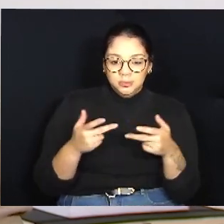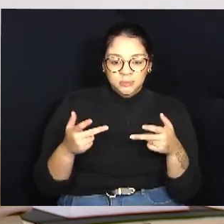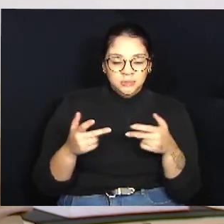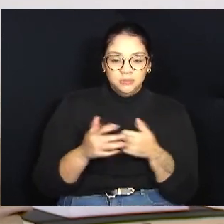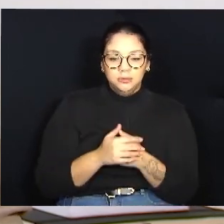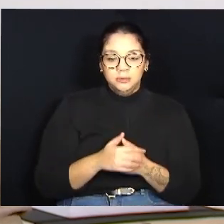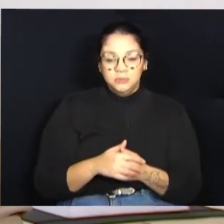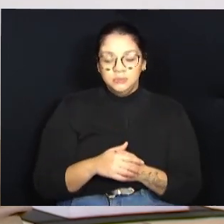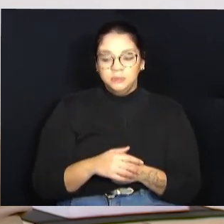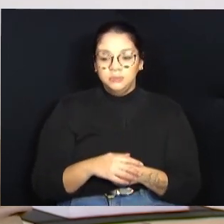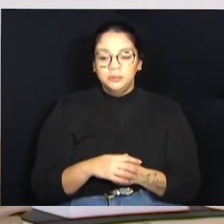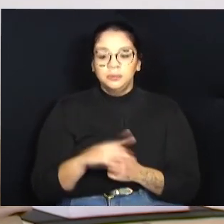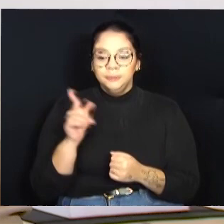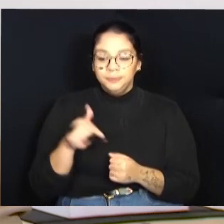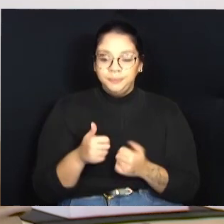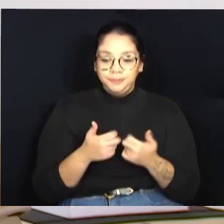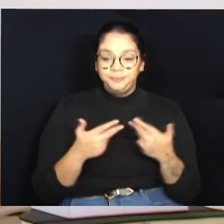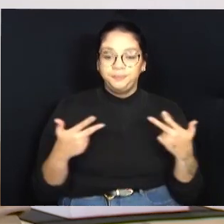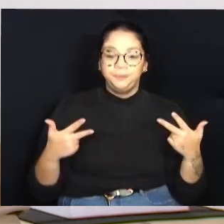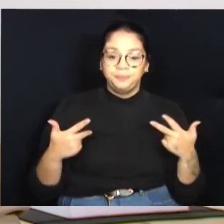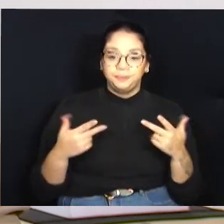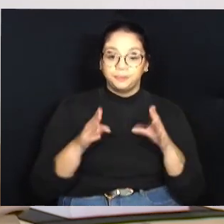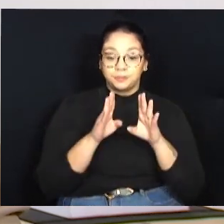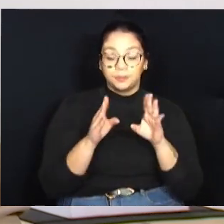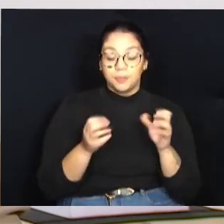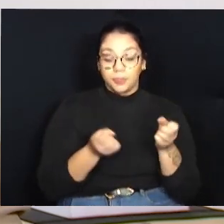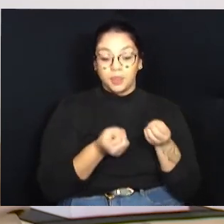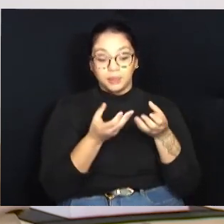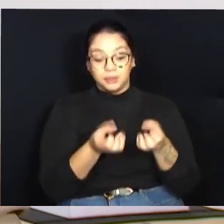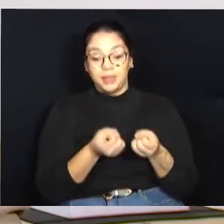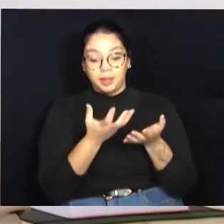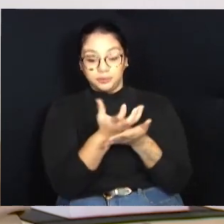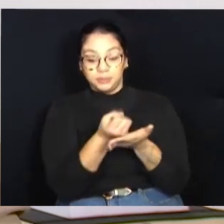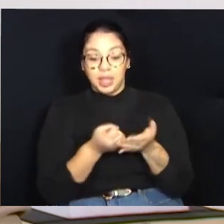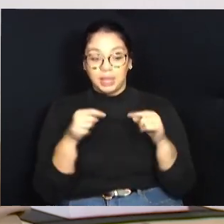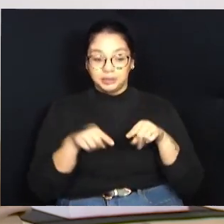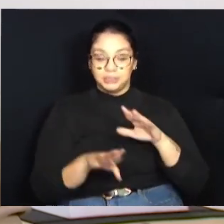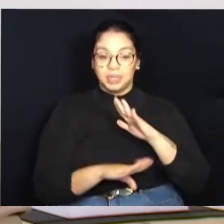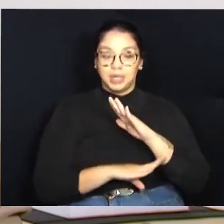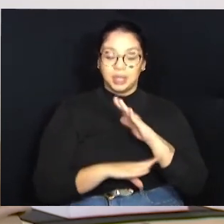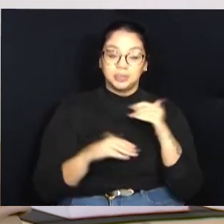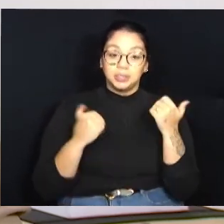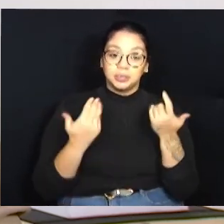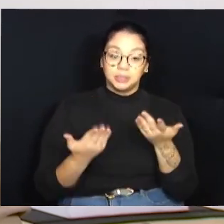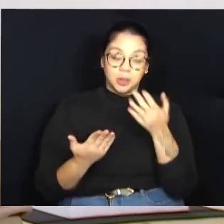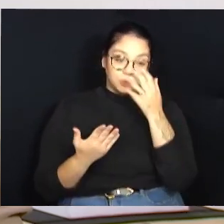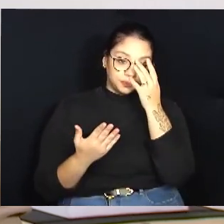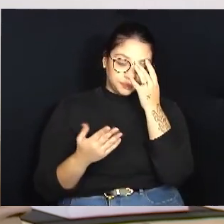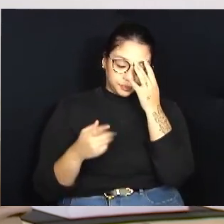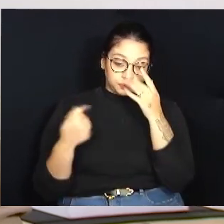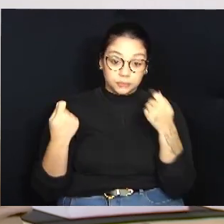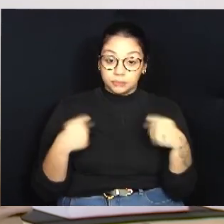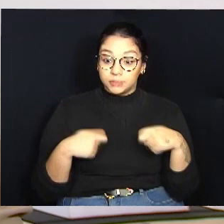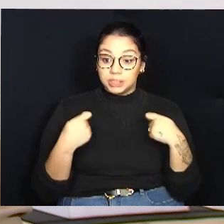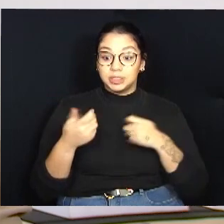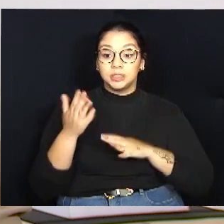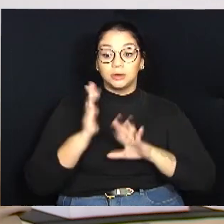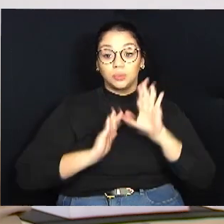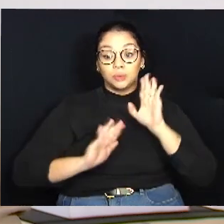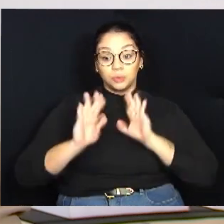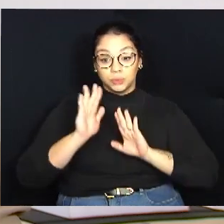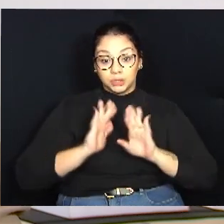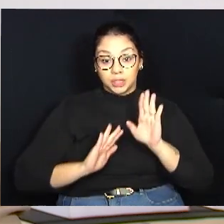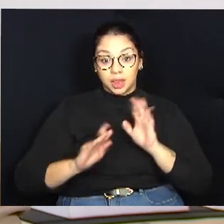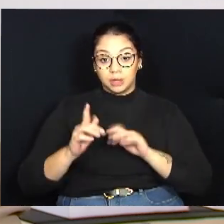né e enfim né são várias as entradas de dados da casa então a gente